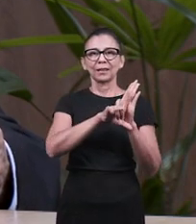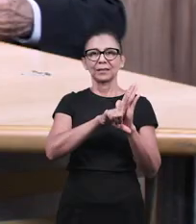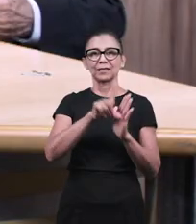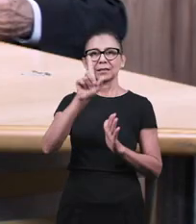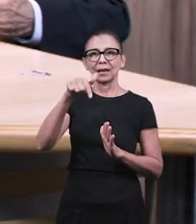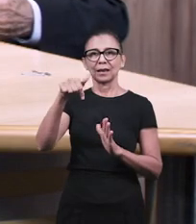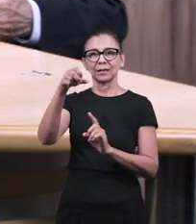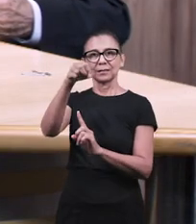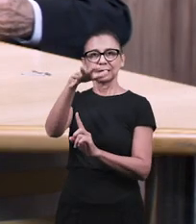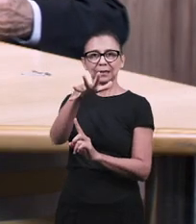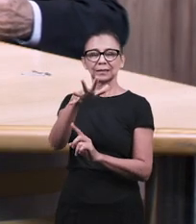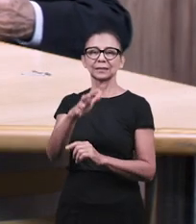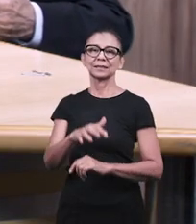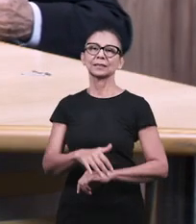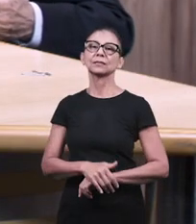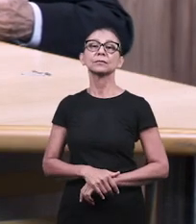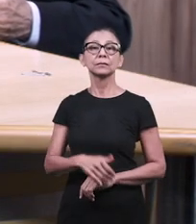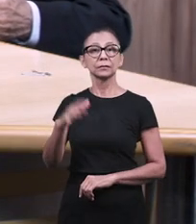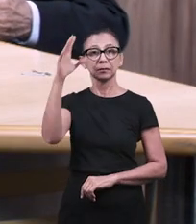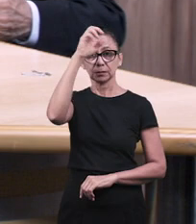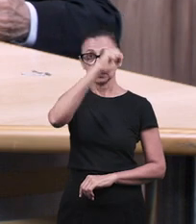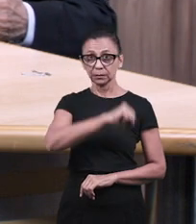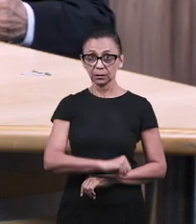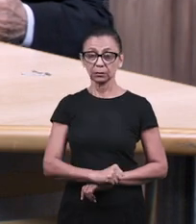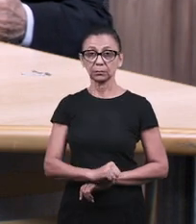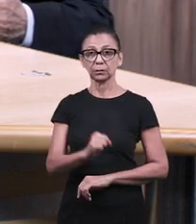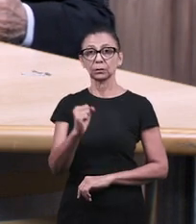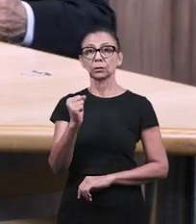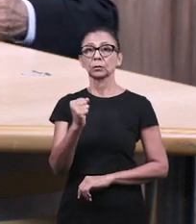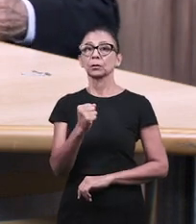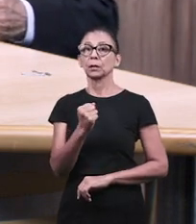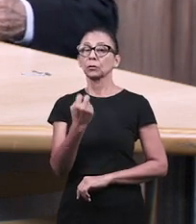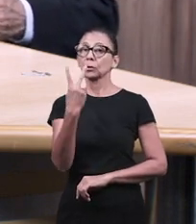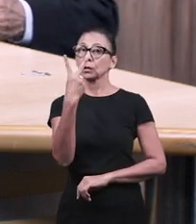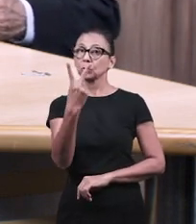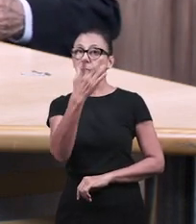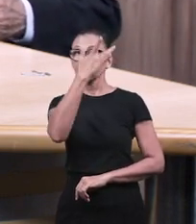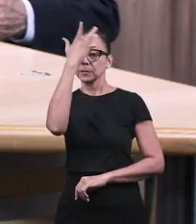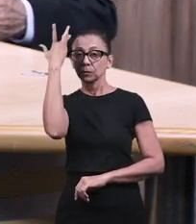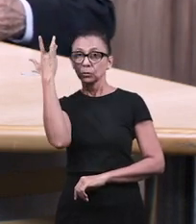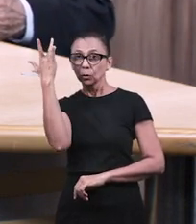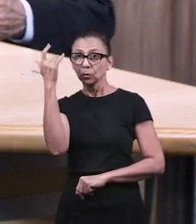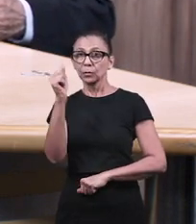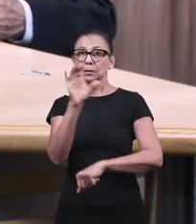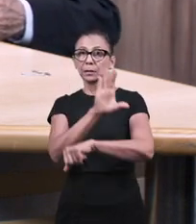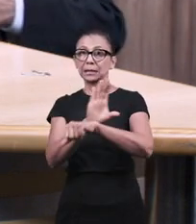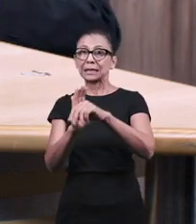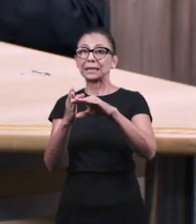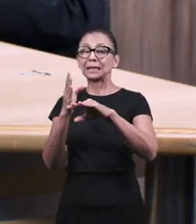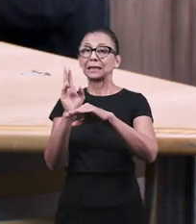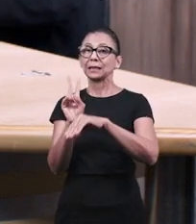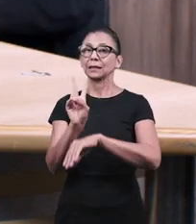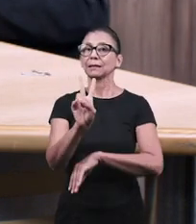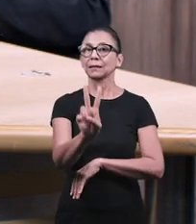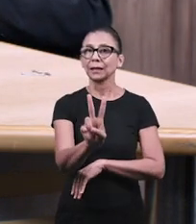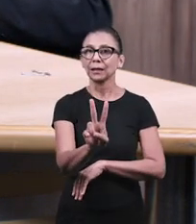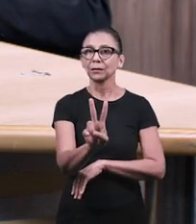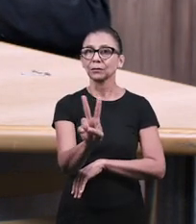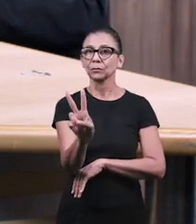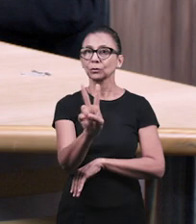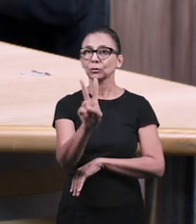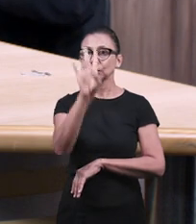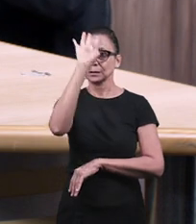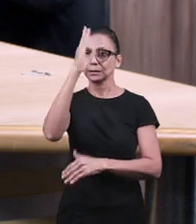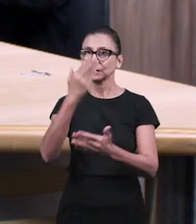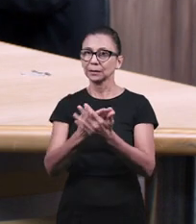graça. Compreendeu? Os dois que entraram foram os dois que creram. Então, estamos entendendo a